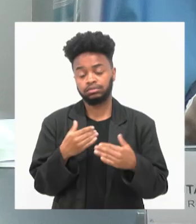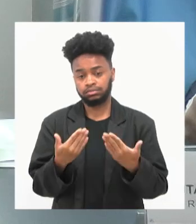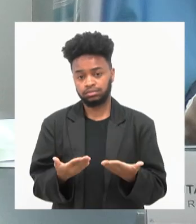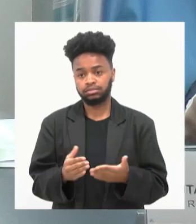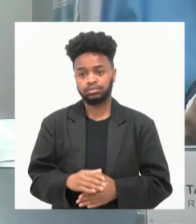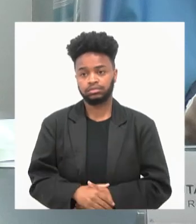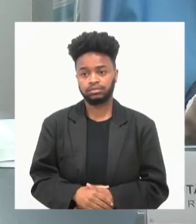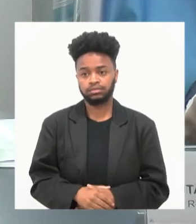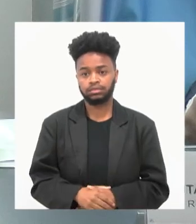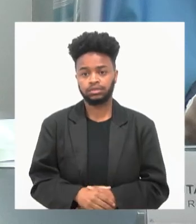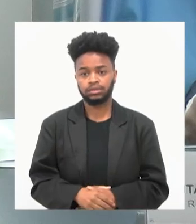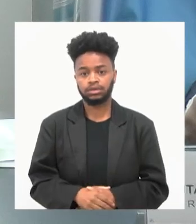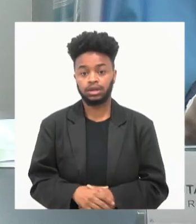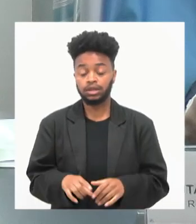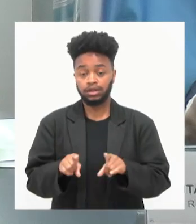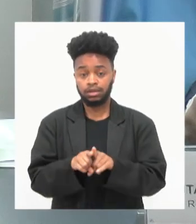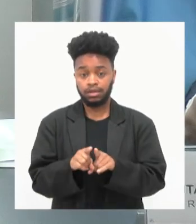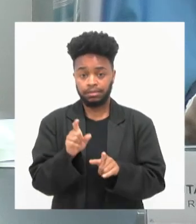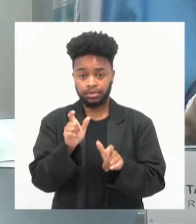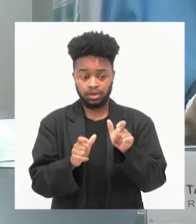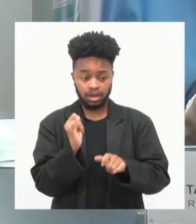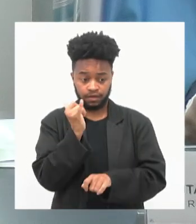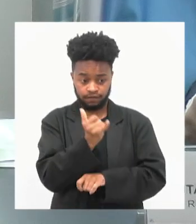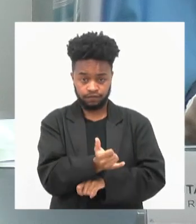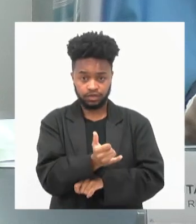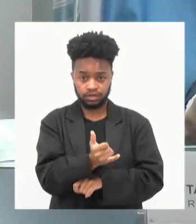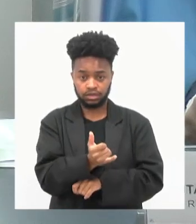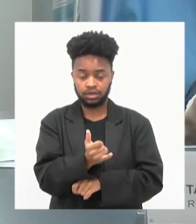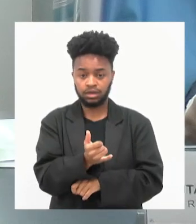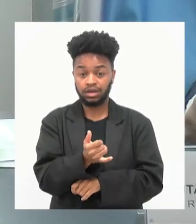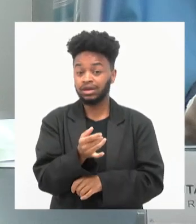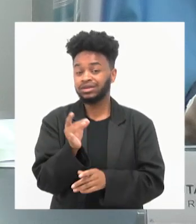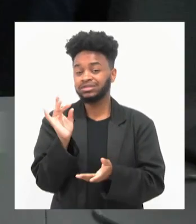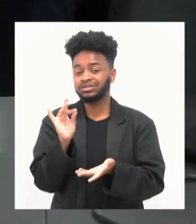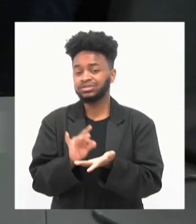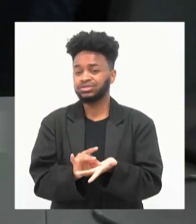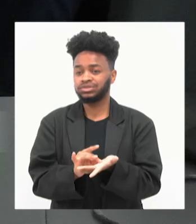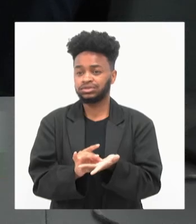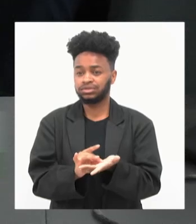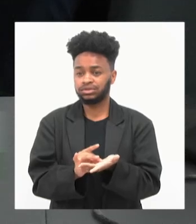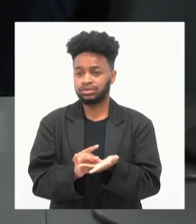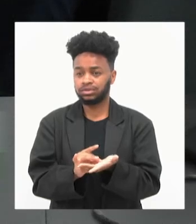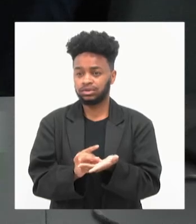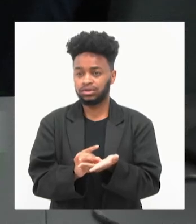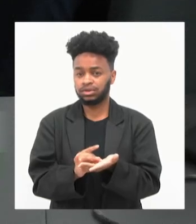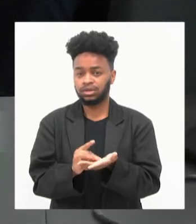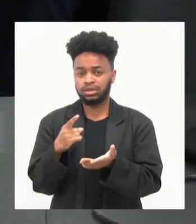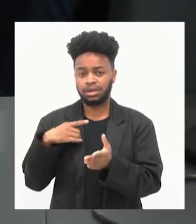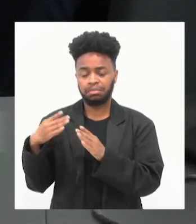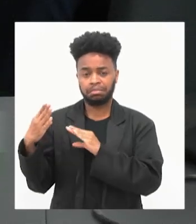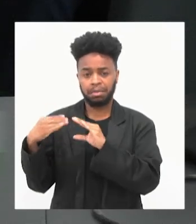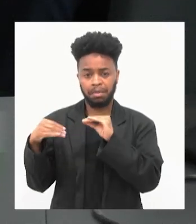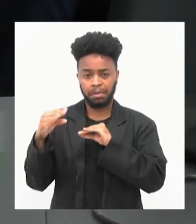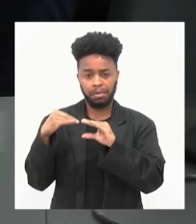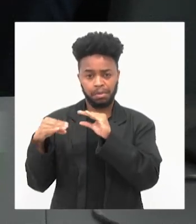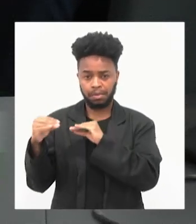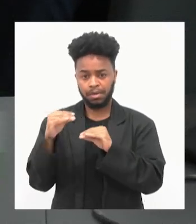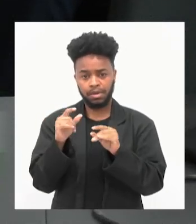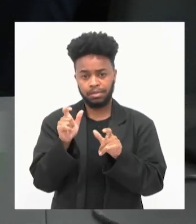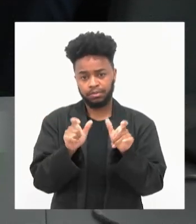sabe. você era informado de quando a operação parava e o caminhão... Na realidade, isso conversa na garagem já com a conversa, a boca miúda,